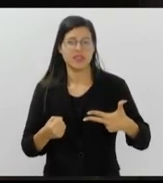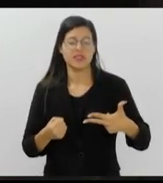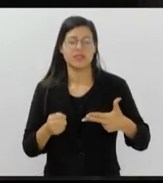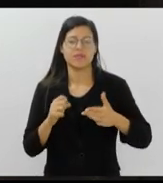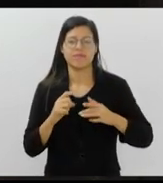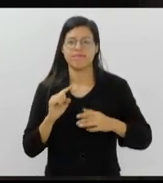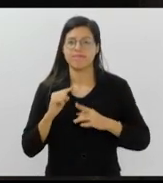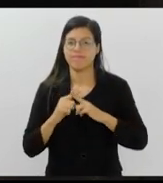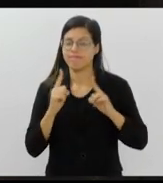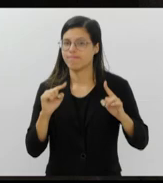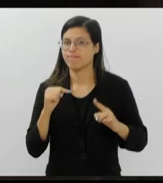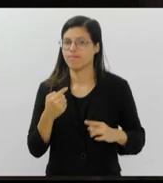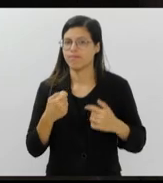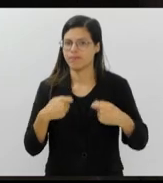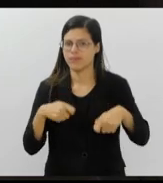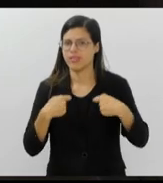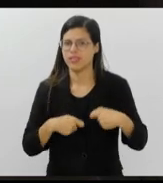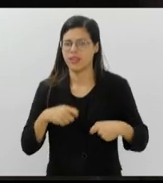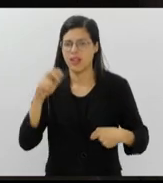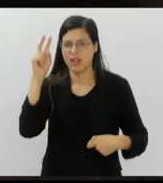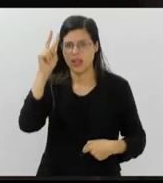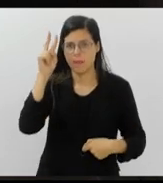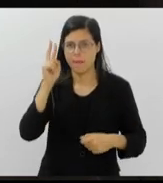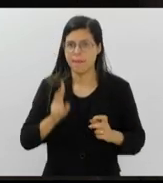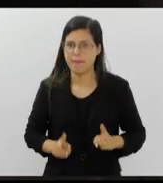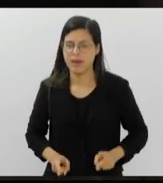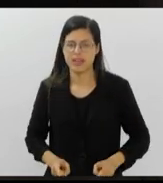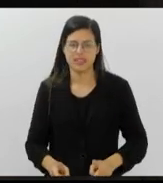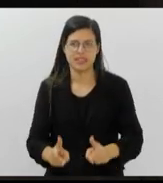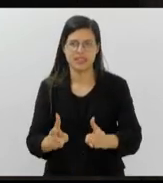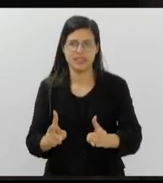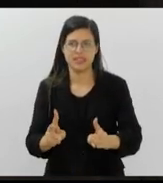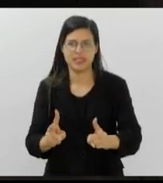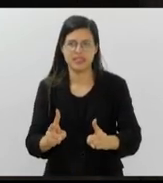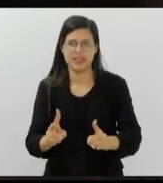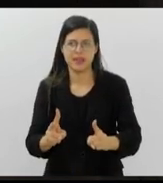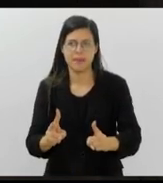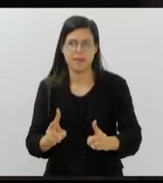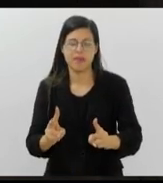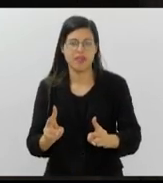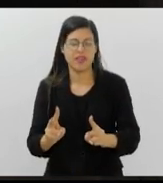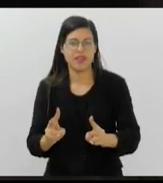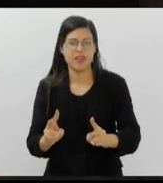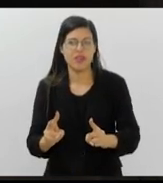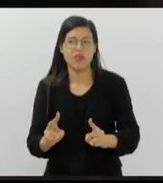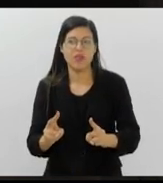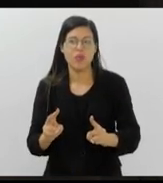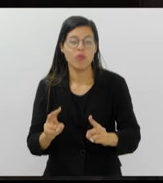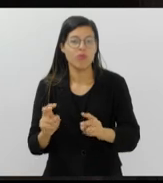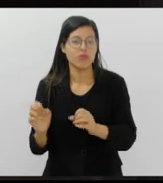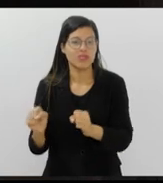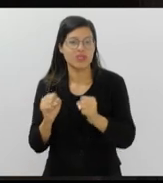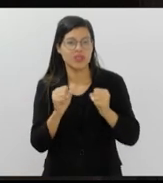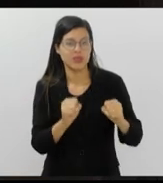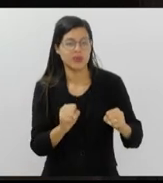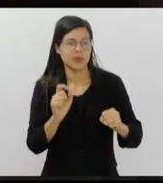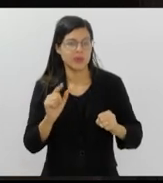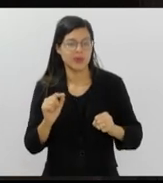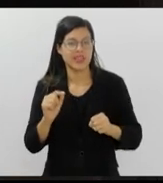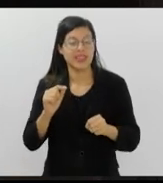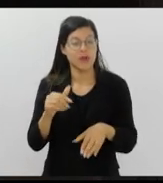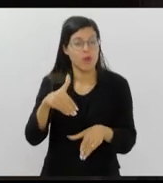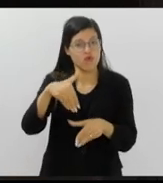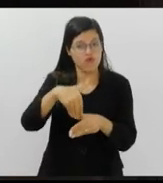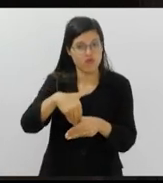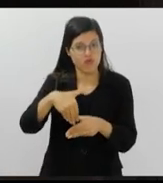gente precisa sempre lembrar que nada é mais poderoso do que o voto e nada